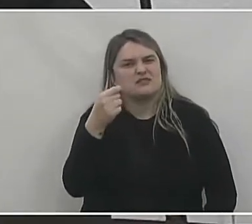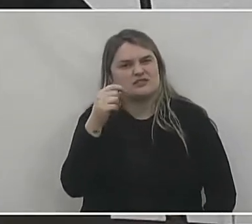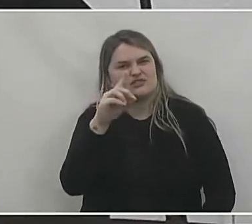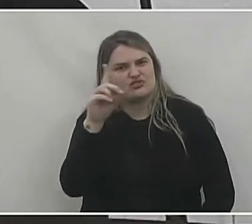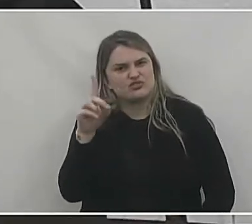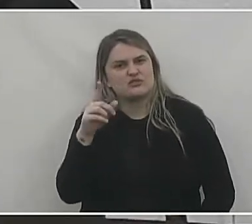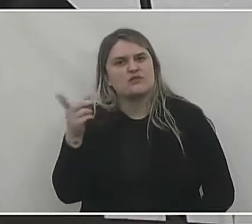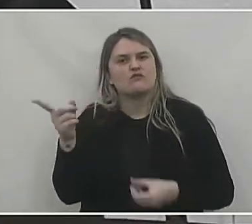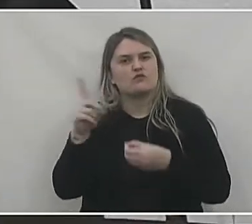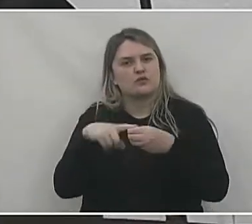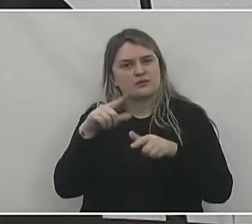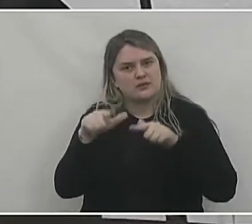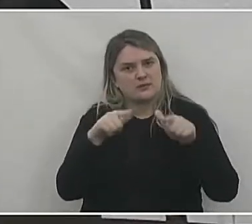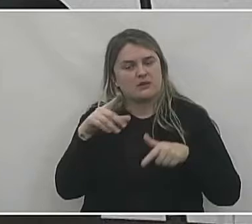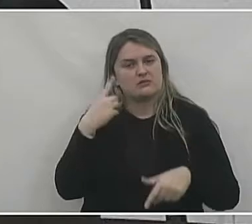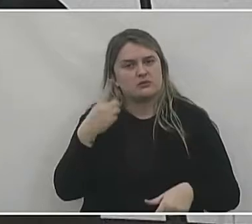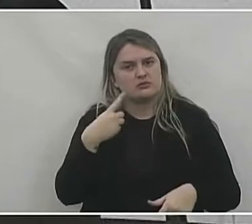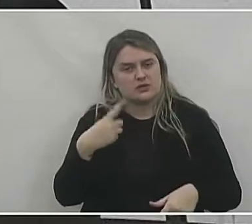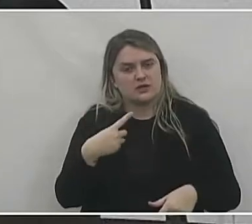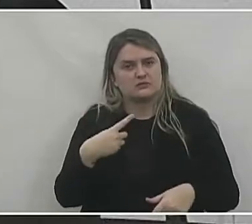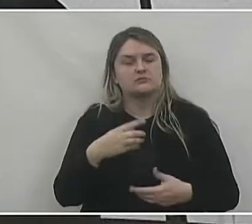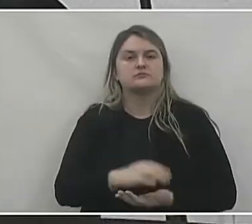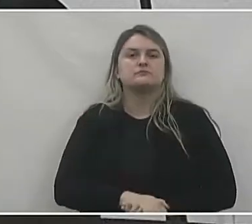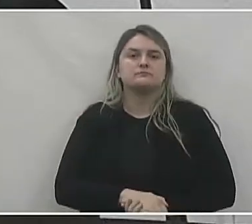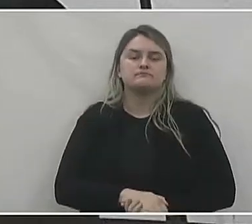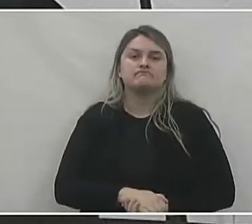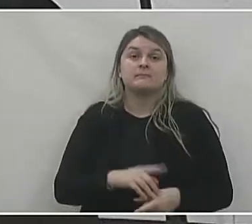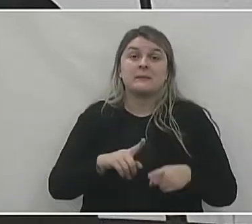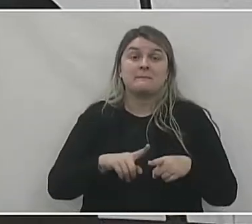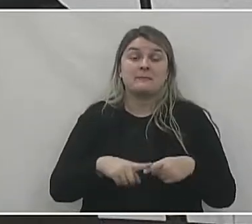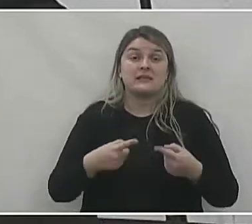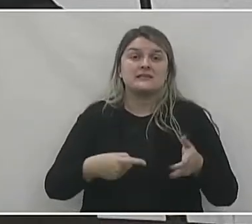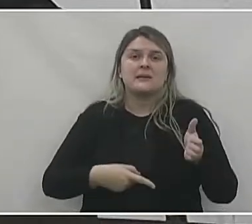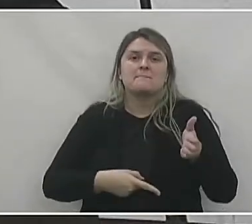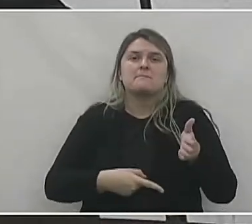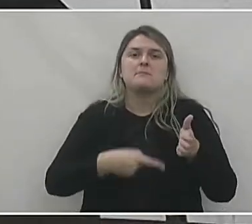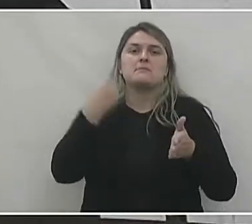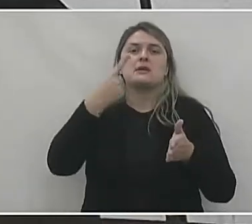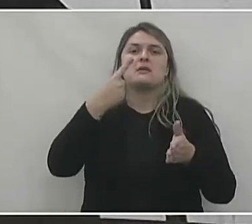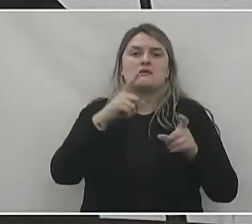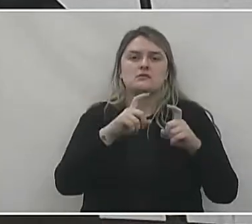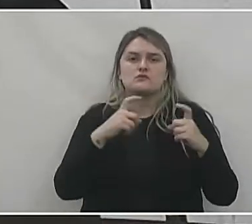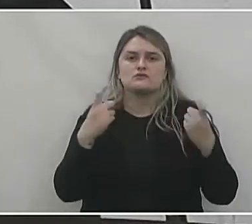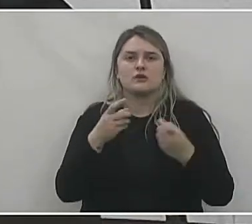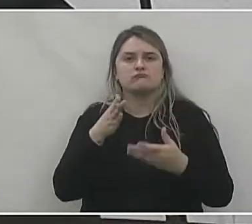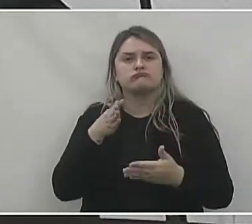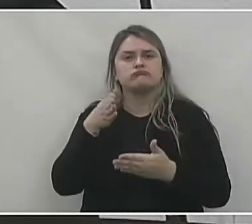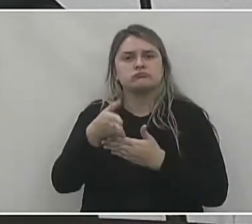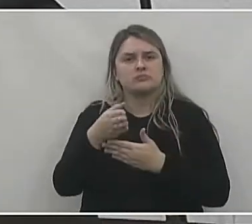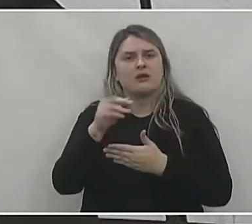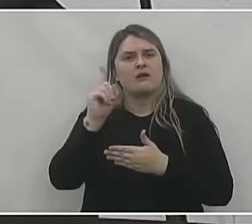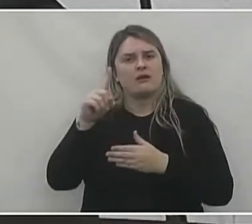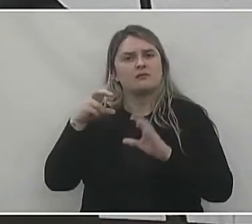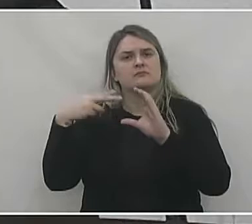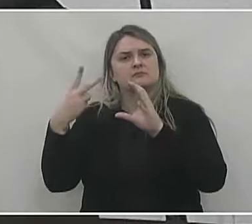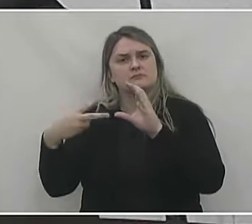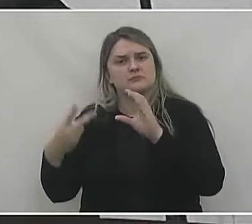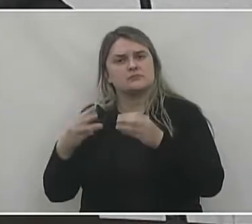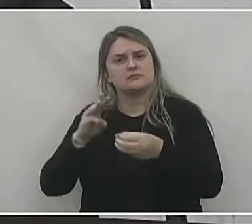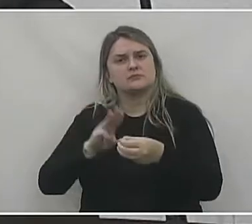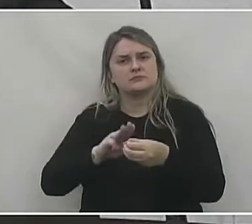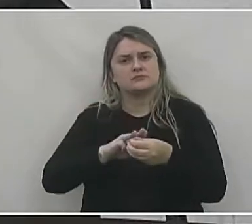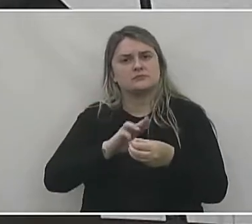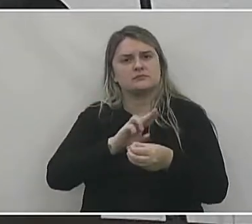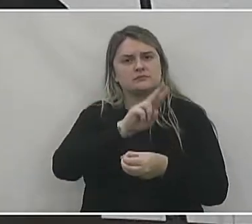deputado, 15, 20 dias que sou deputado, mas a minha primeira reunião que participo é na Câmara Municipal de